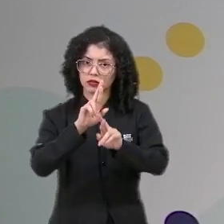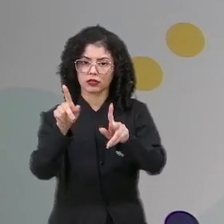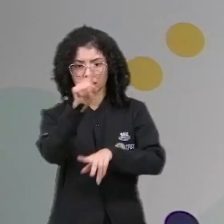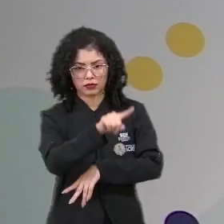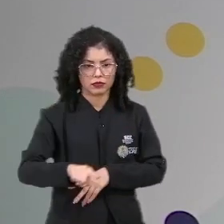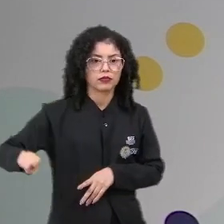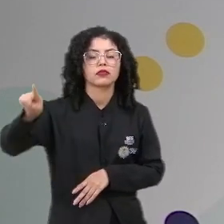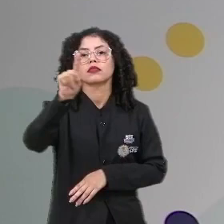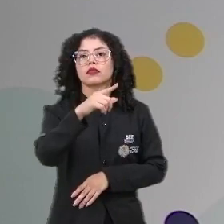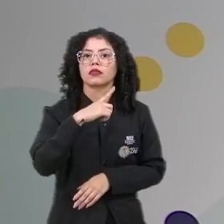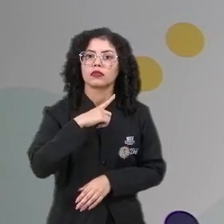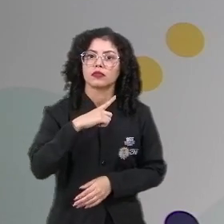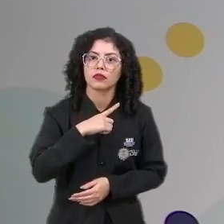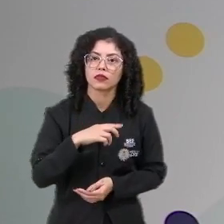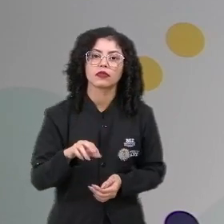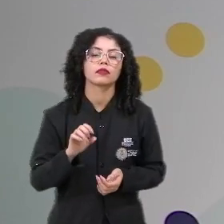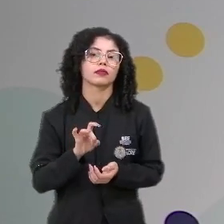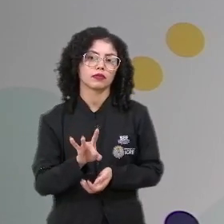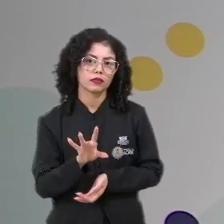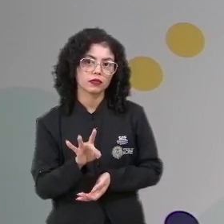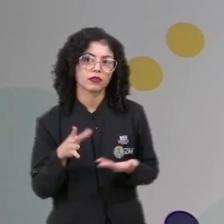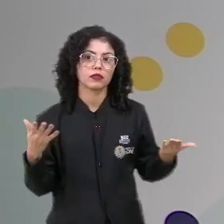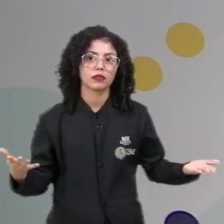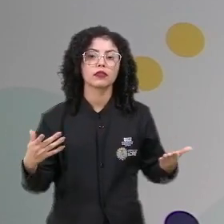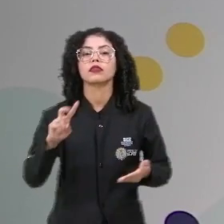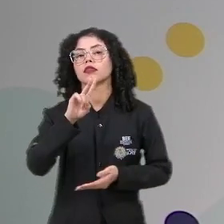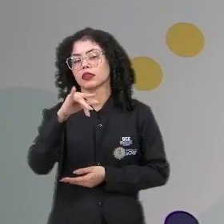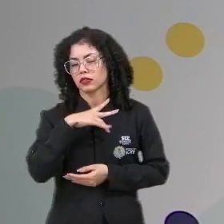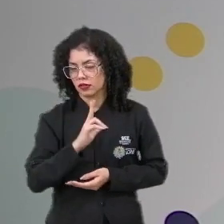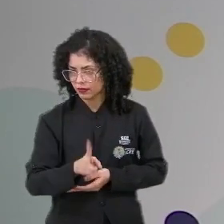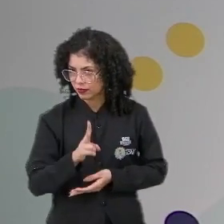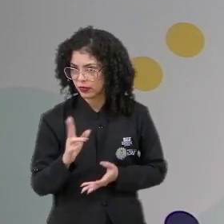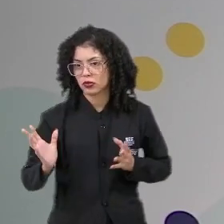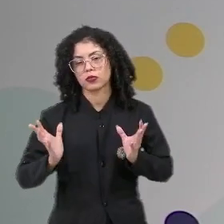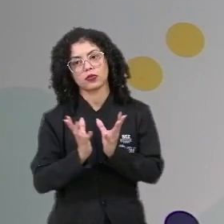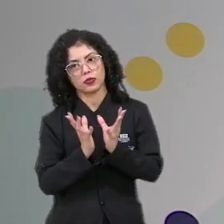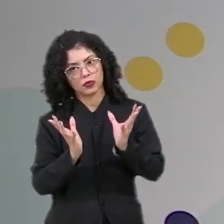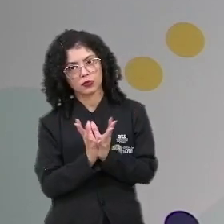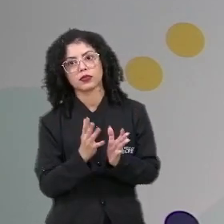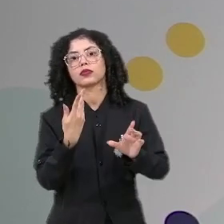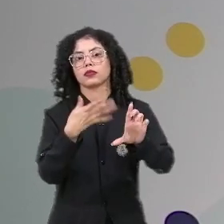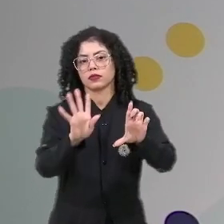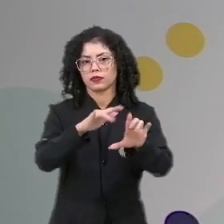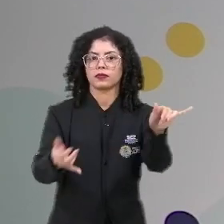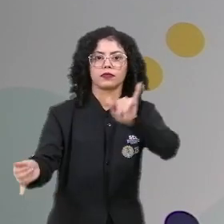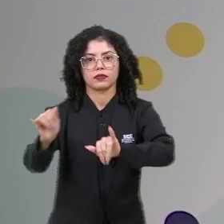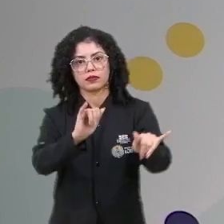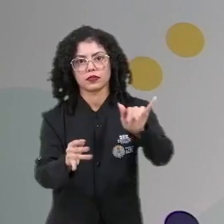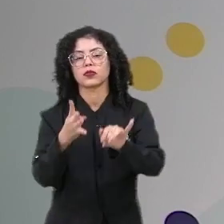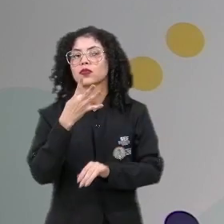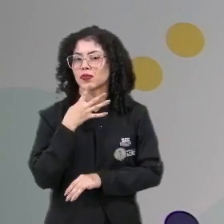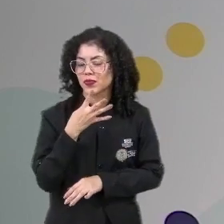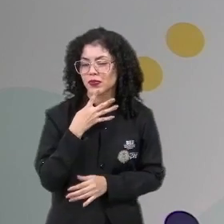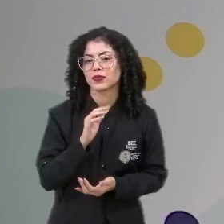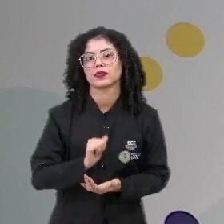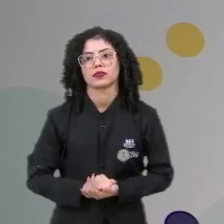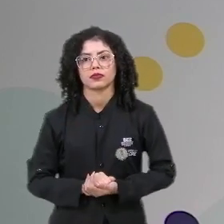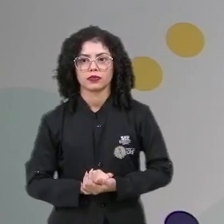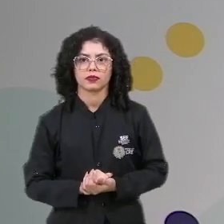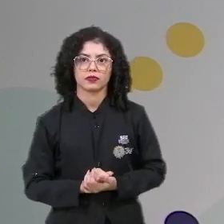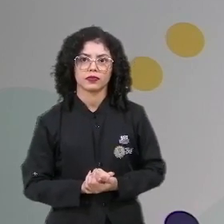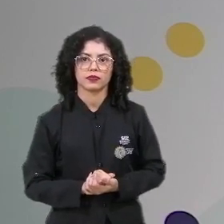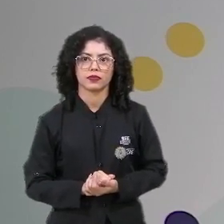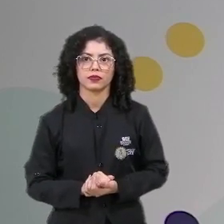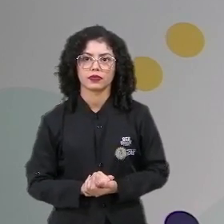diferente, porque ela tem o formato circular, ela vai ter o mesmo agrupamento da tabela convencional, ou seja, da